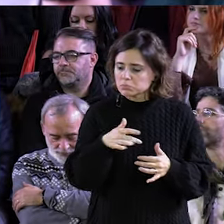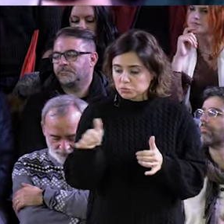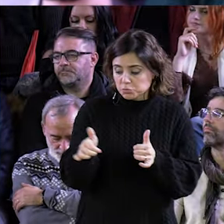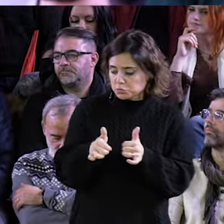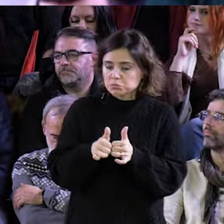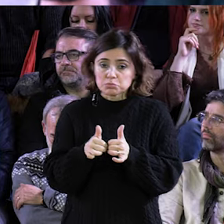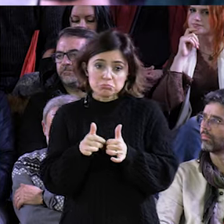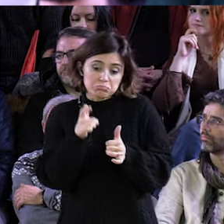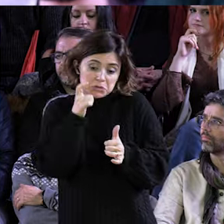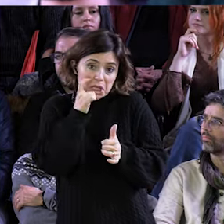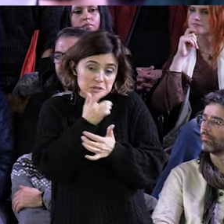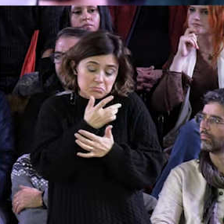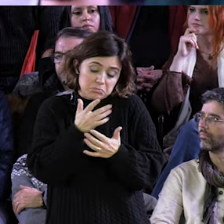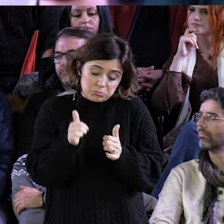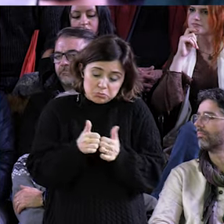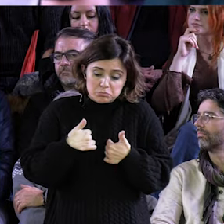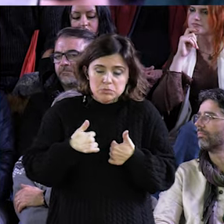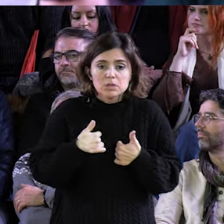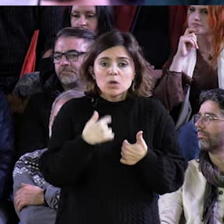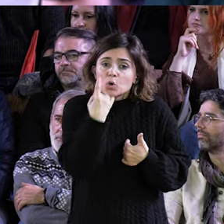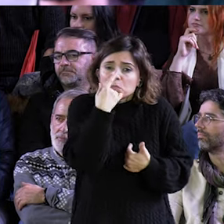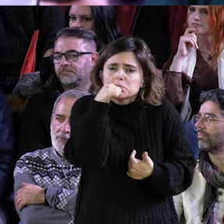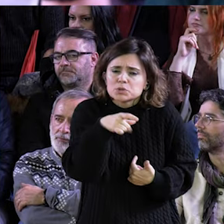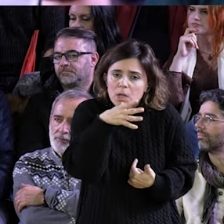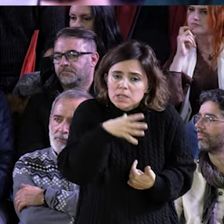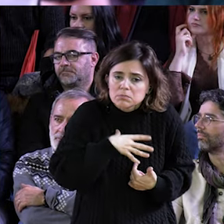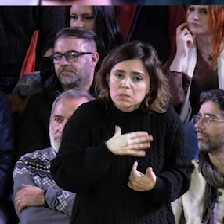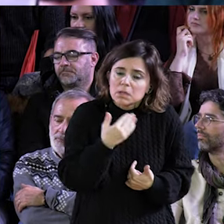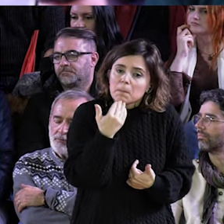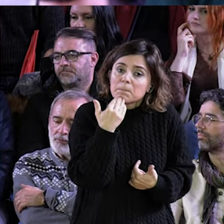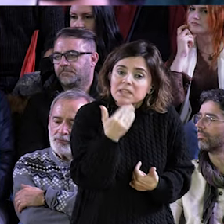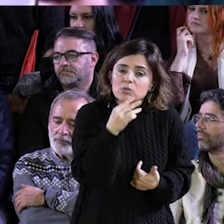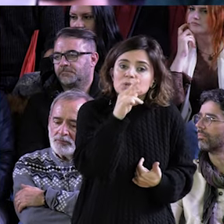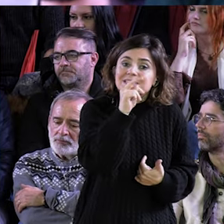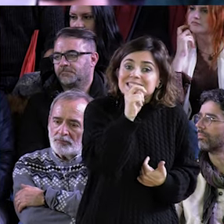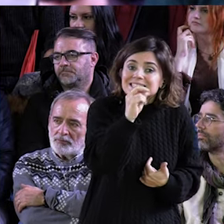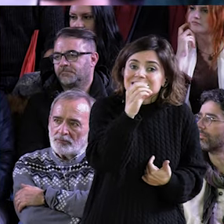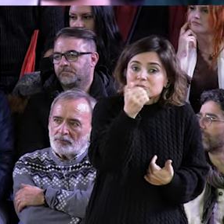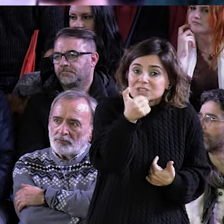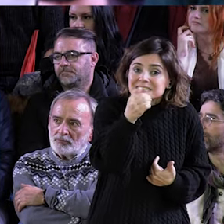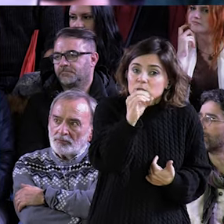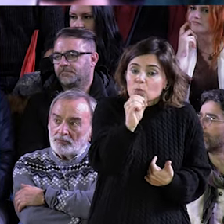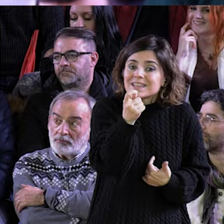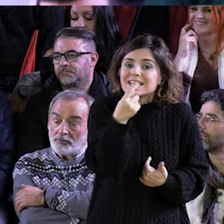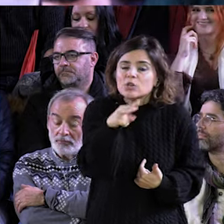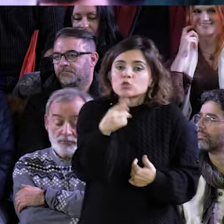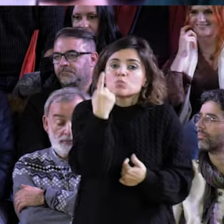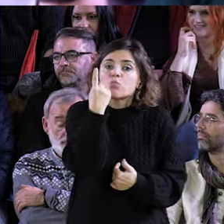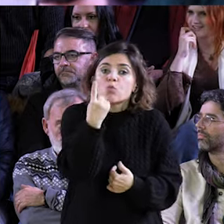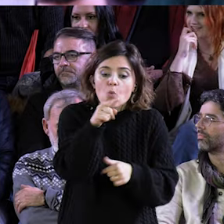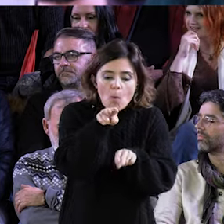pessoa dizer-nos que lhe pediram 350 euros por metade de um beliche num quarto